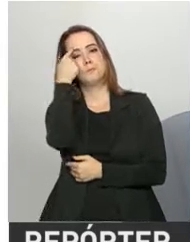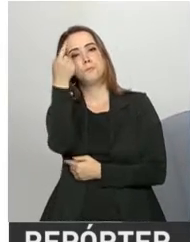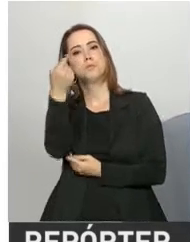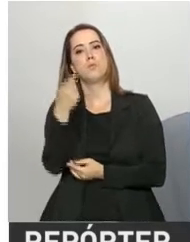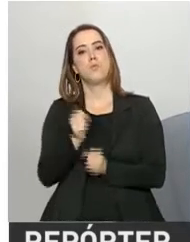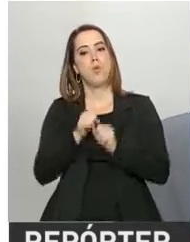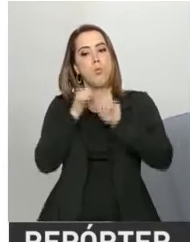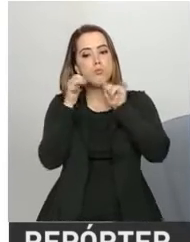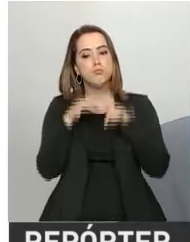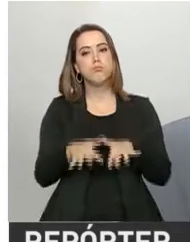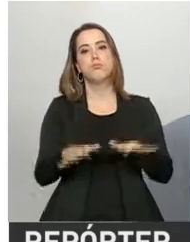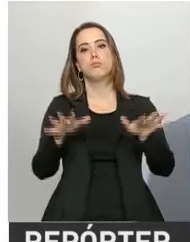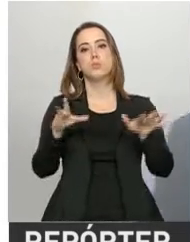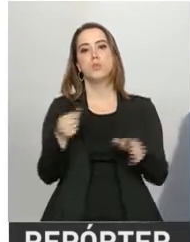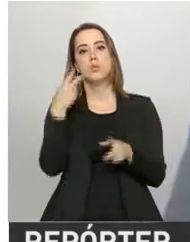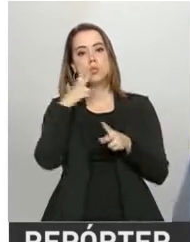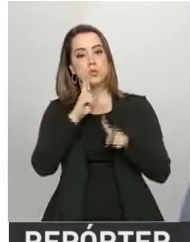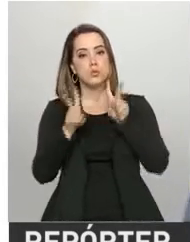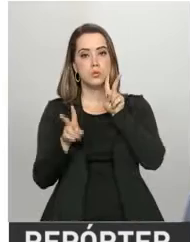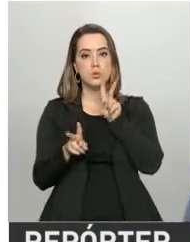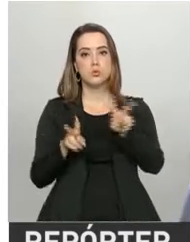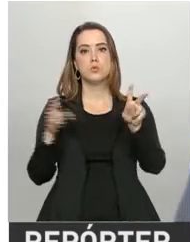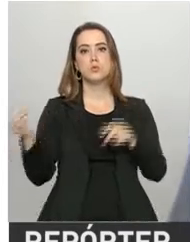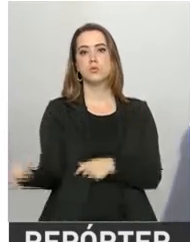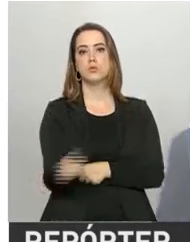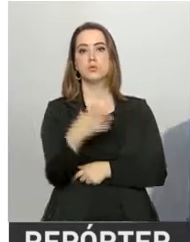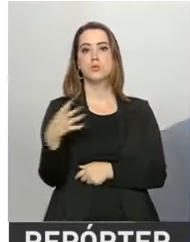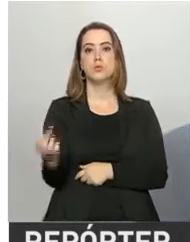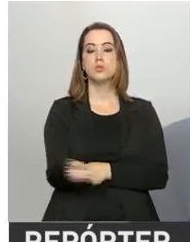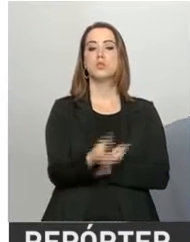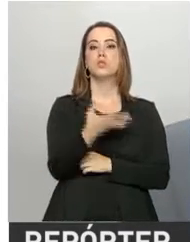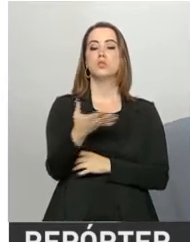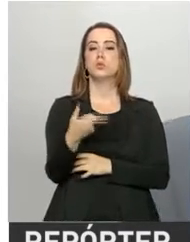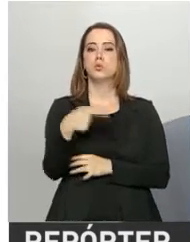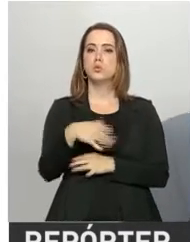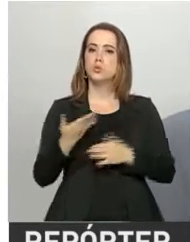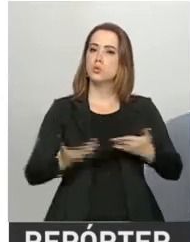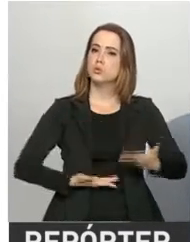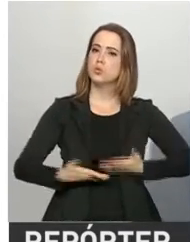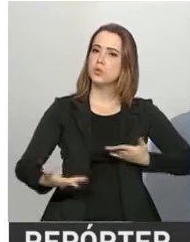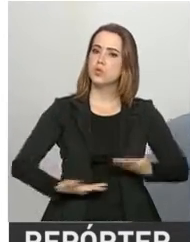multiplicar essa visão inovadora no espaço público e